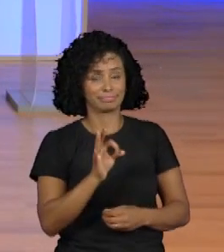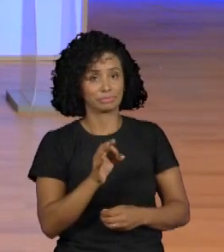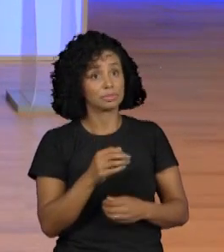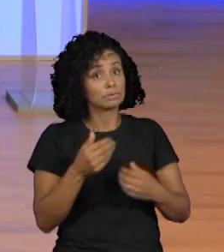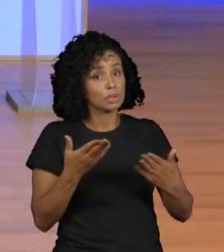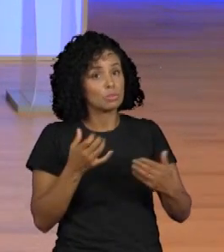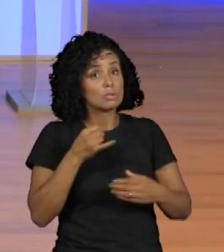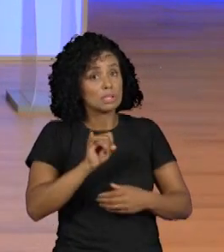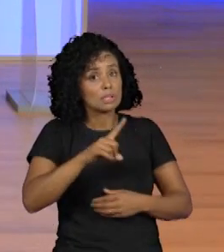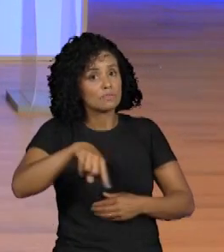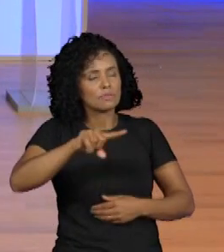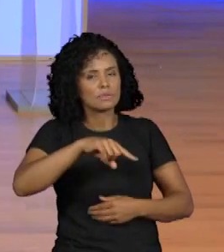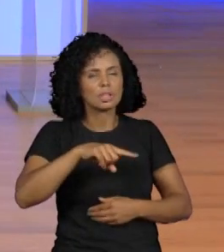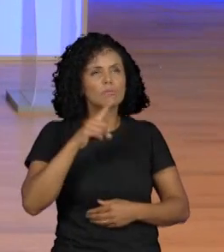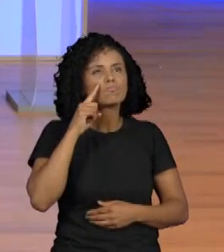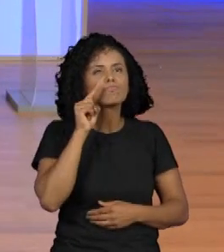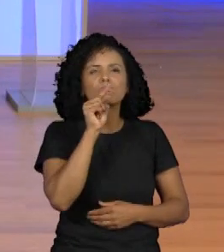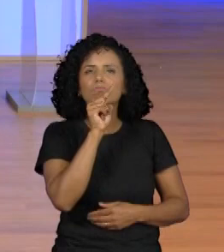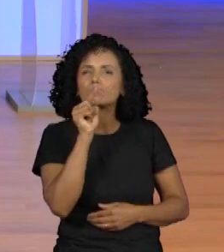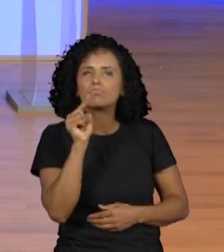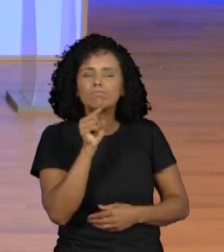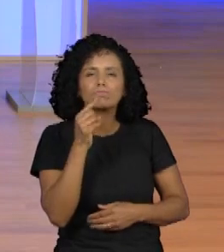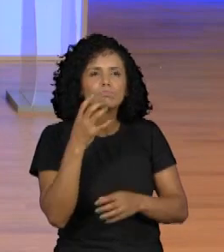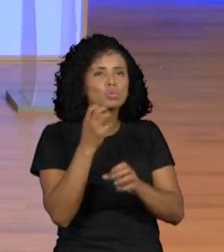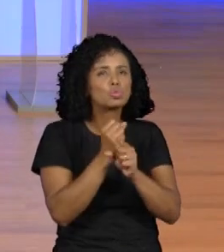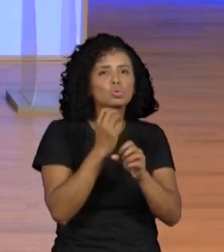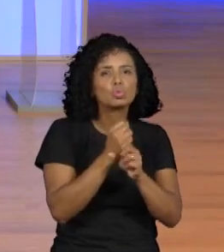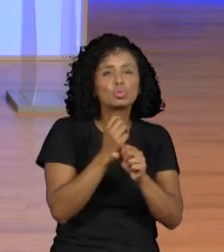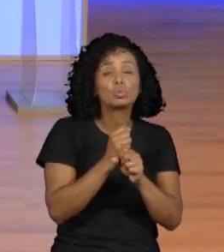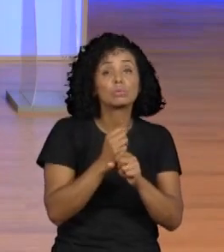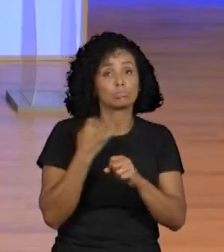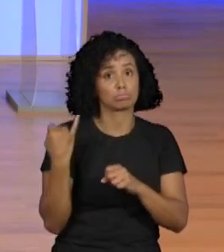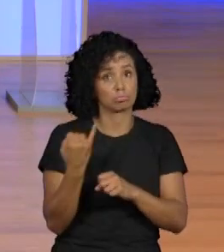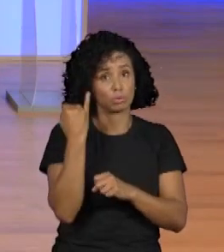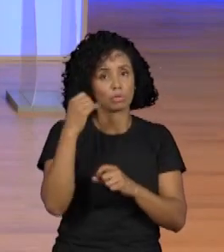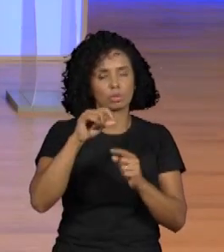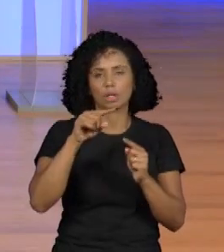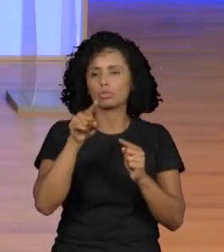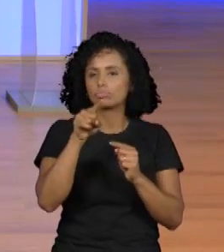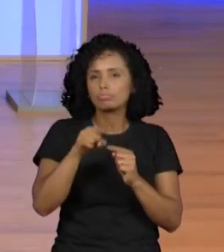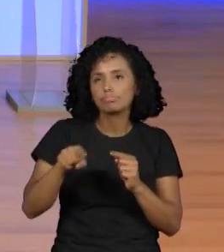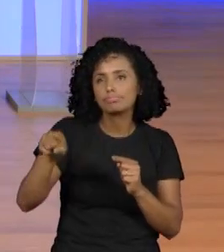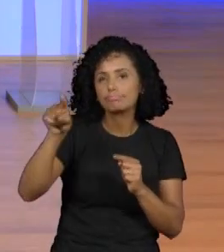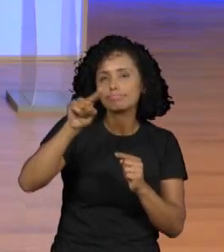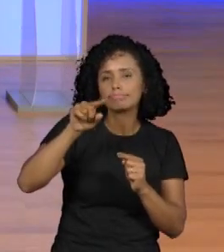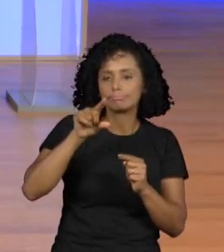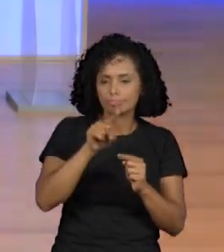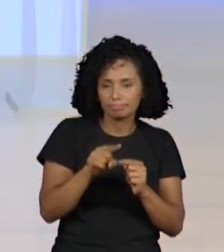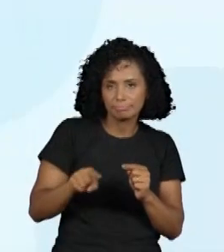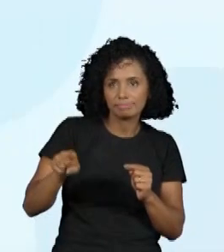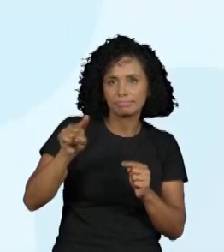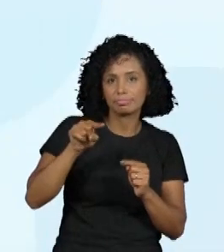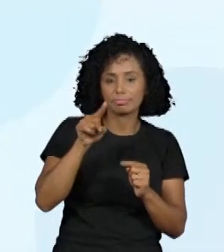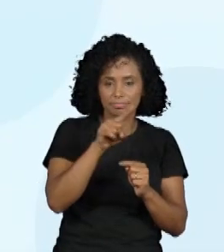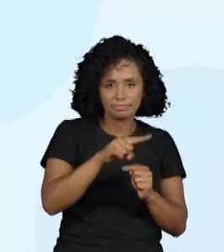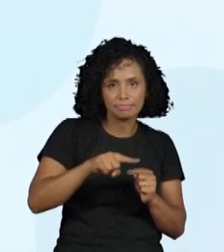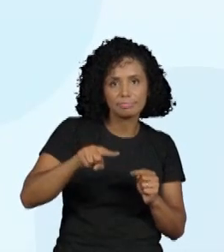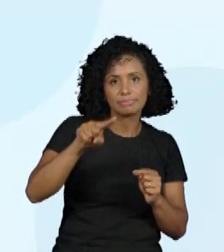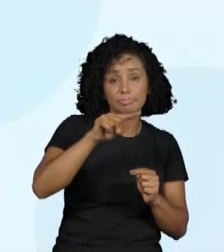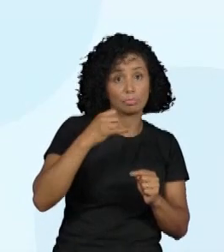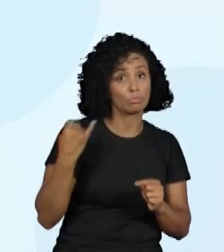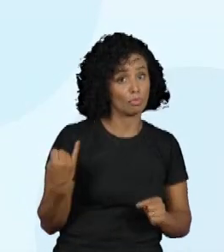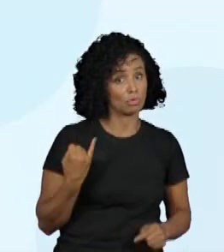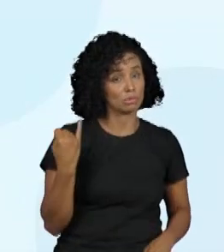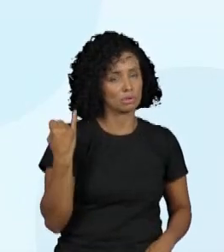que eu usei uma cor aí um pouco mais escura e que quase não deu para perceber muito aí na tela. Mas olha só, eu fui marcando.